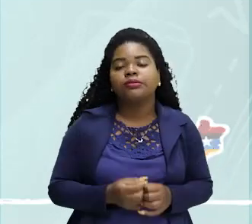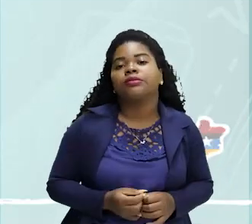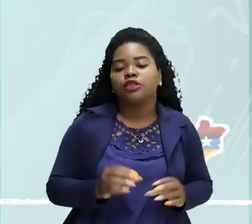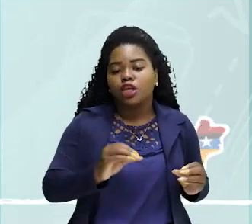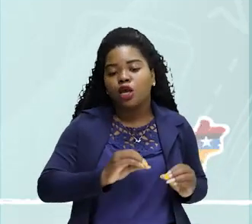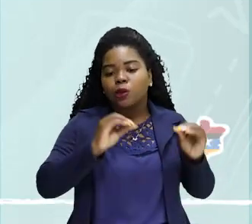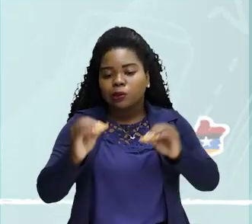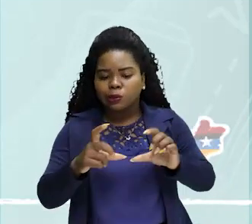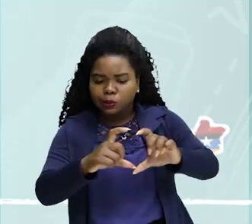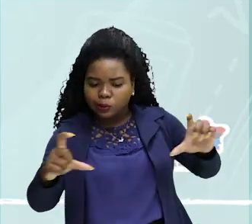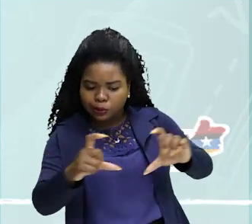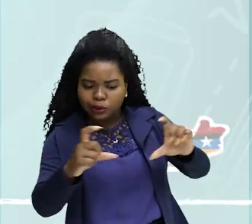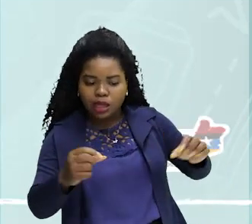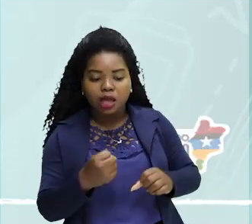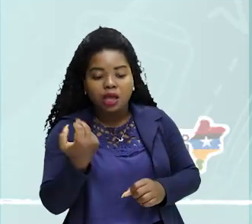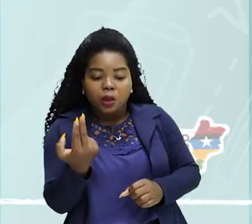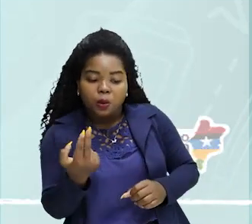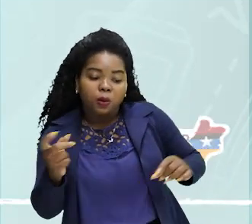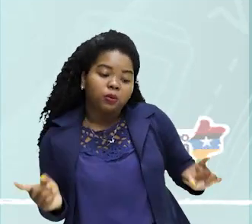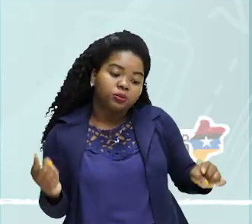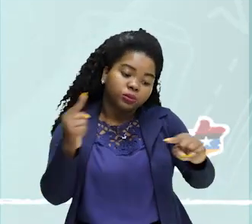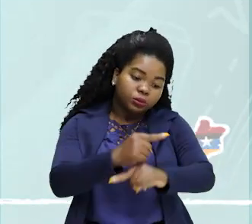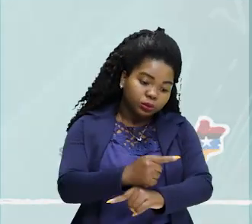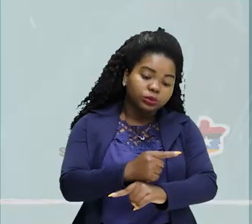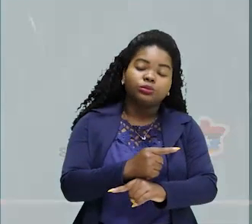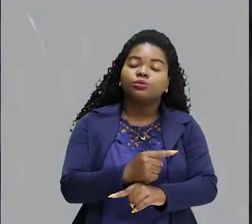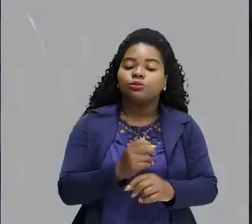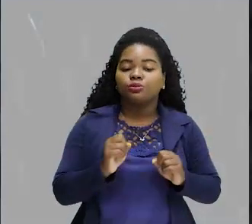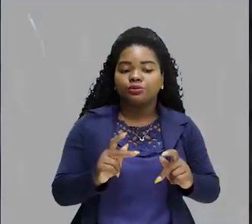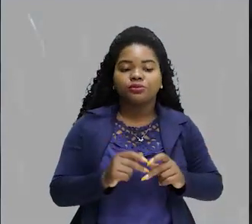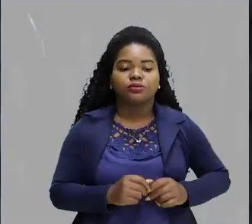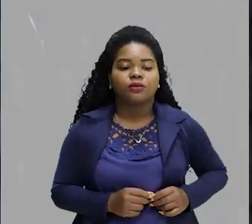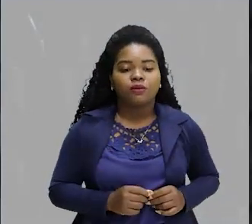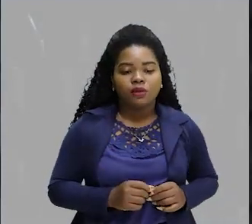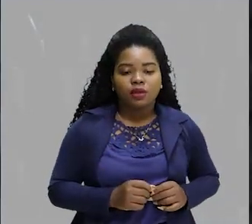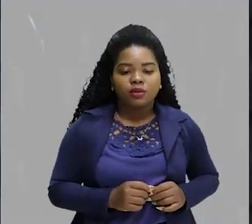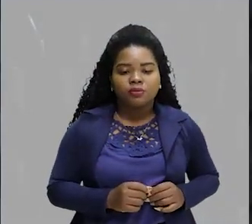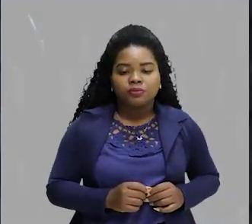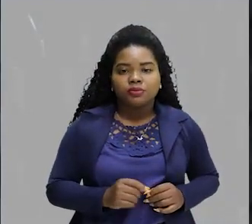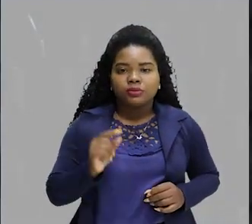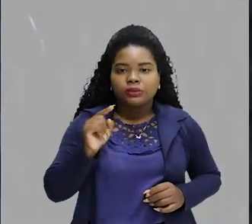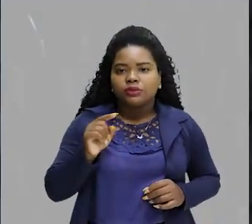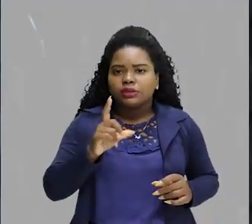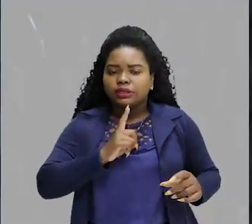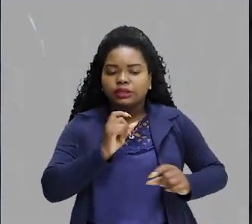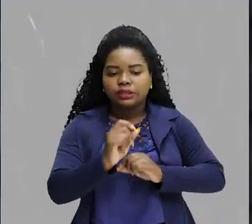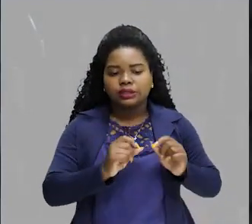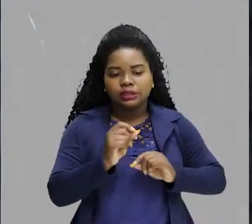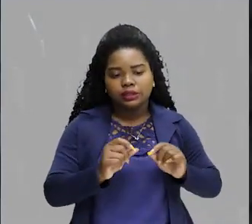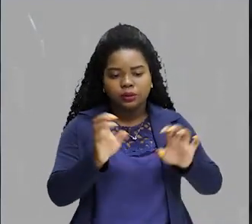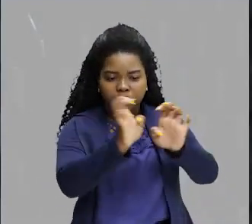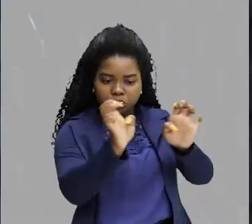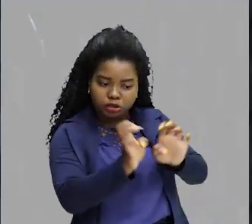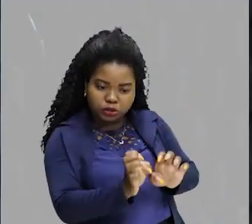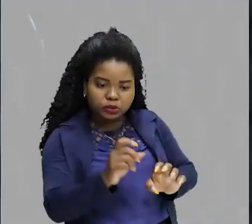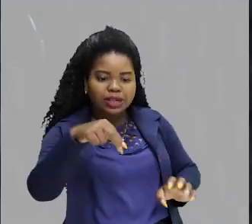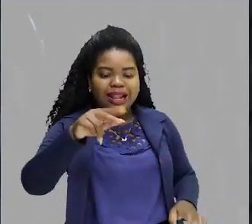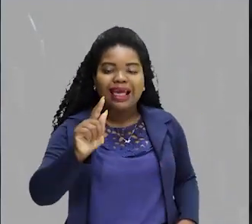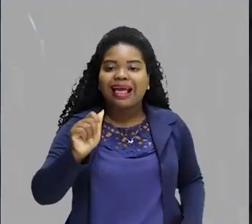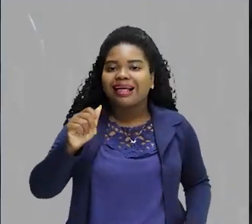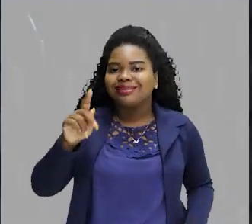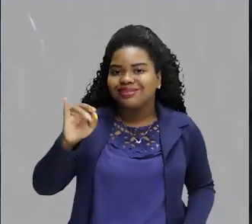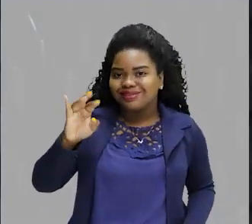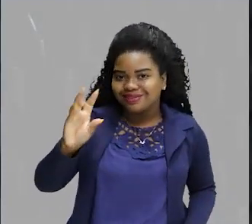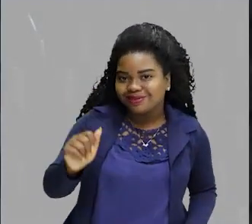ideia de contradição a respeito de alguma situação. Para você formar sentenças negativas, no passado simples,